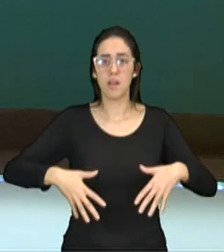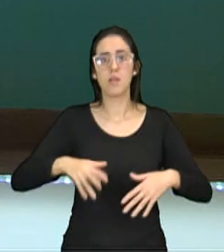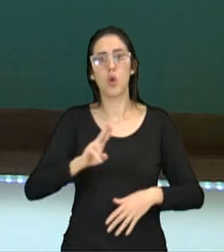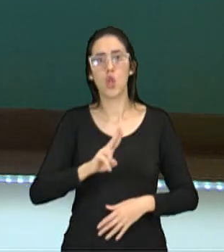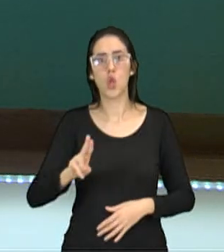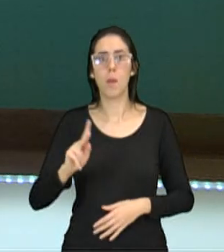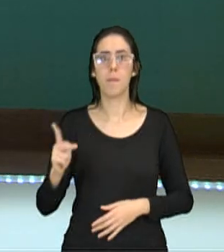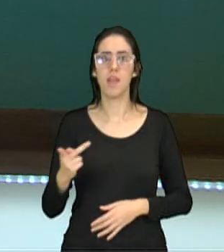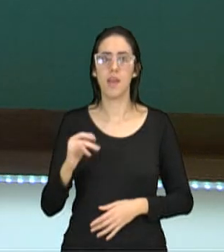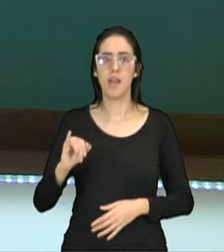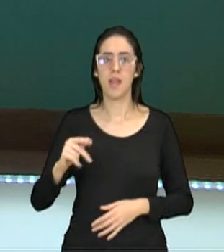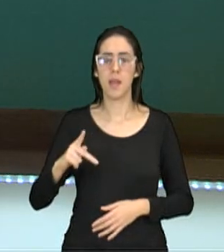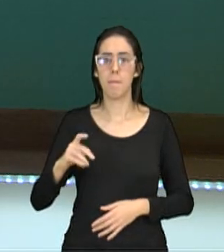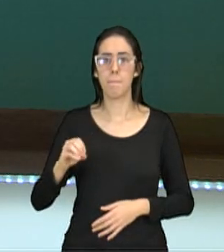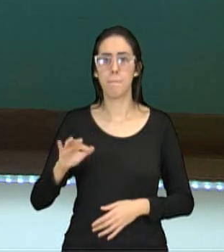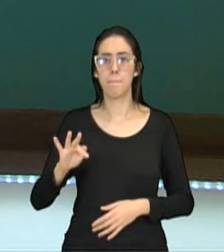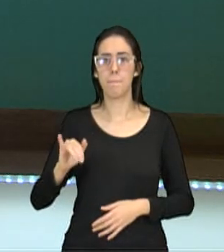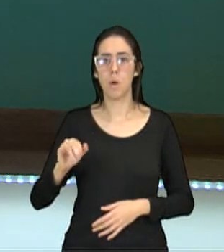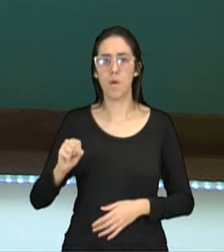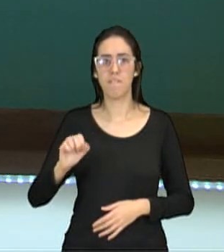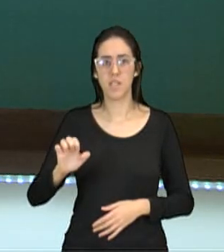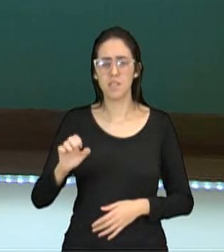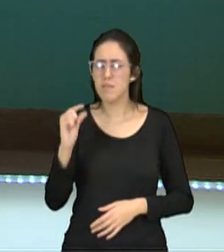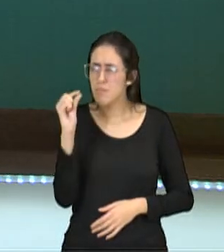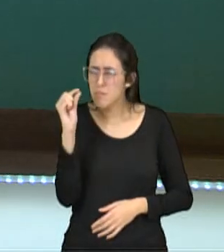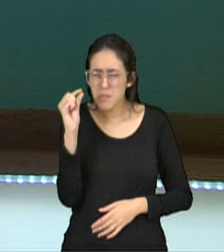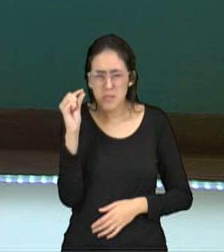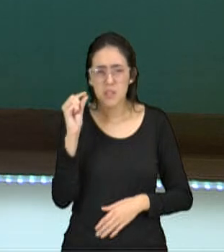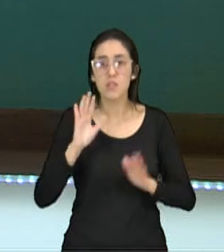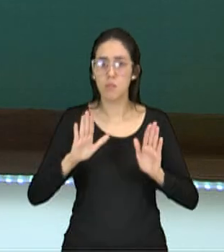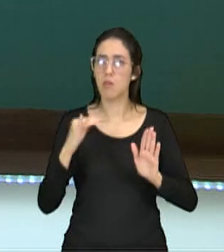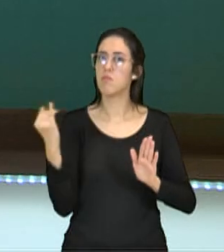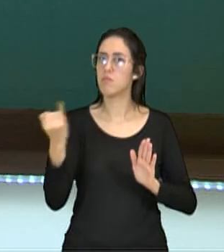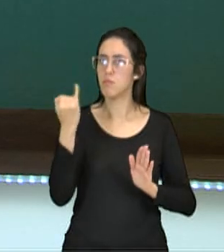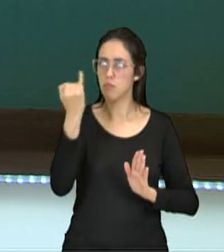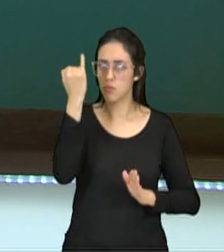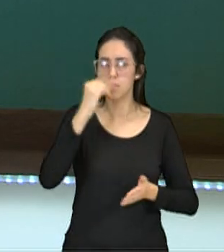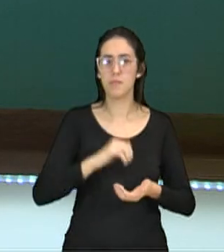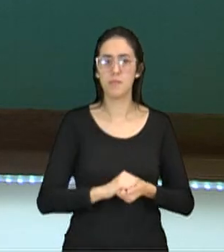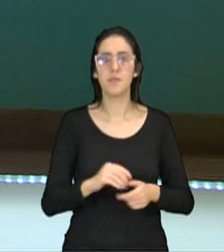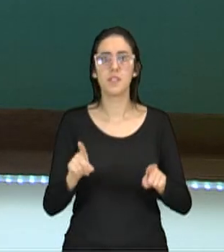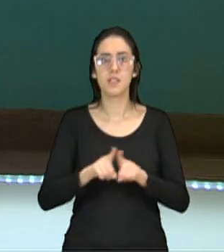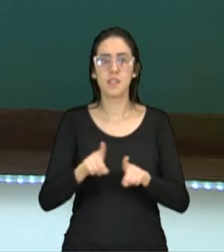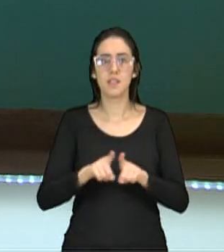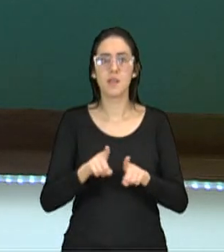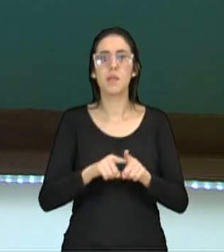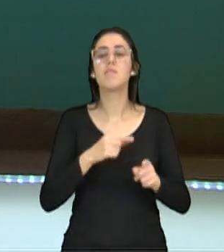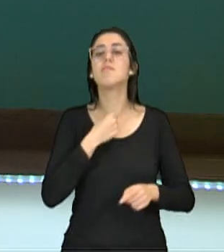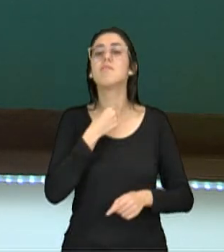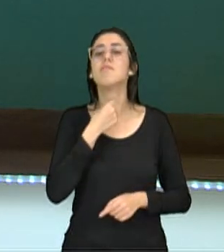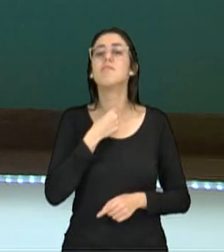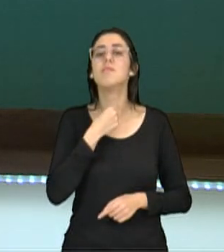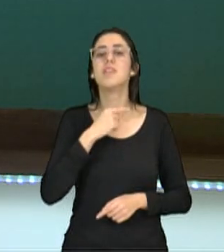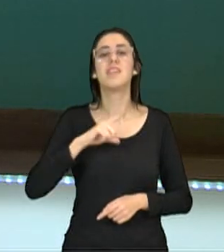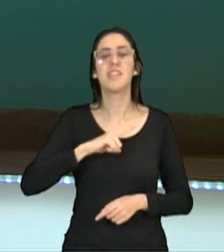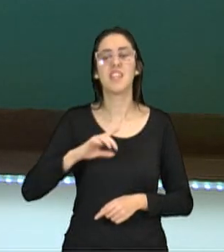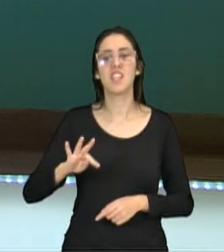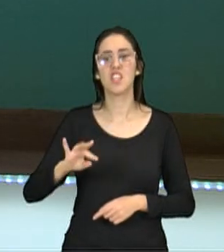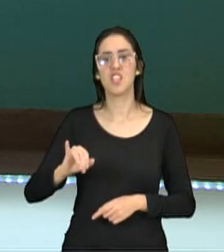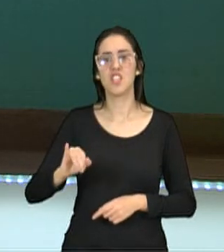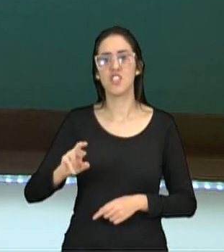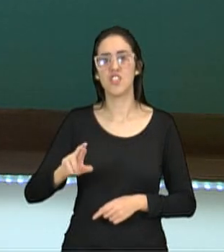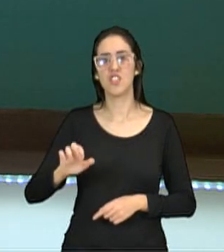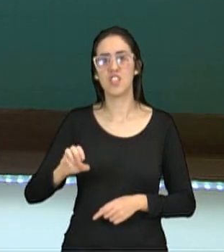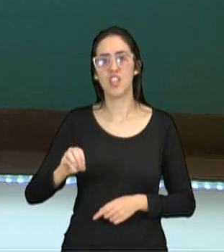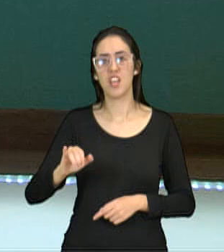hipófise. Ela é pequenininha, mas tem uma importância gigante. Nós temos aqui na região da traqueia a tireoide e